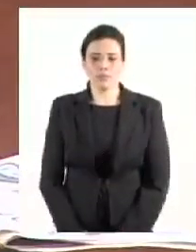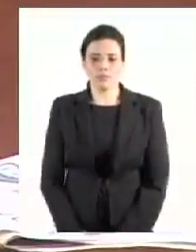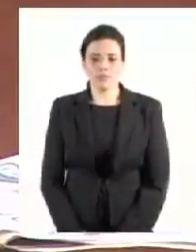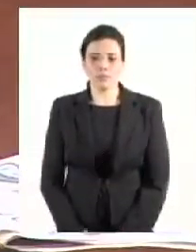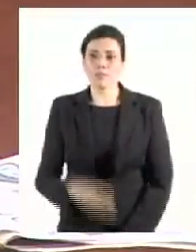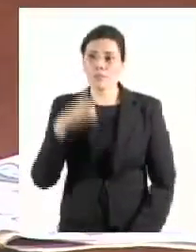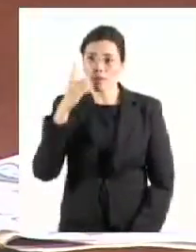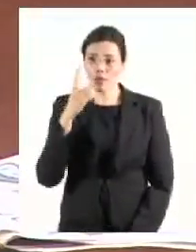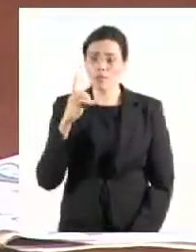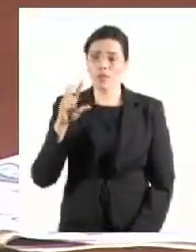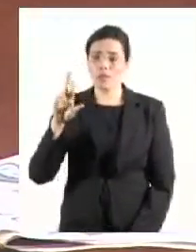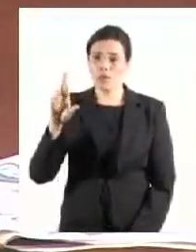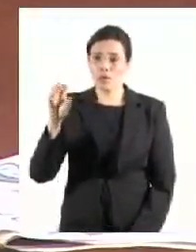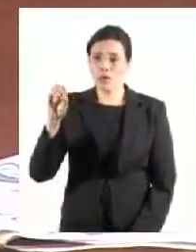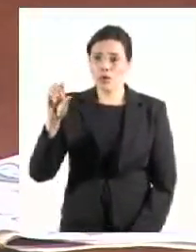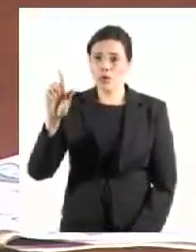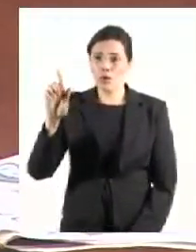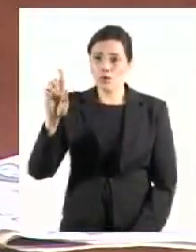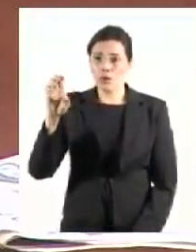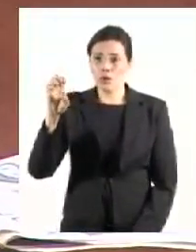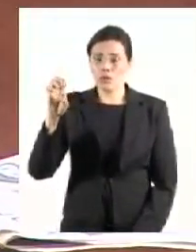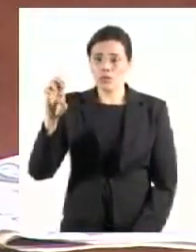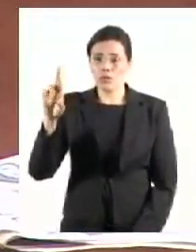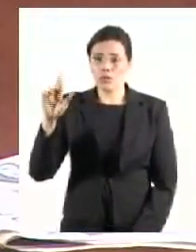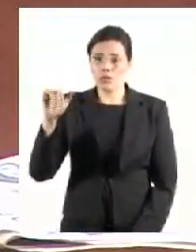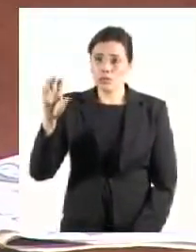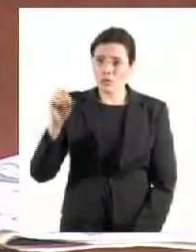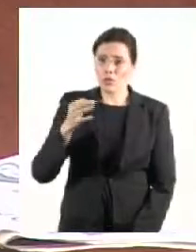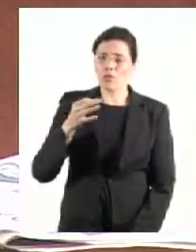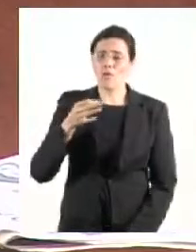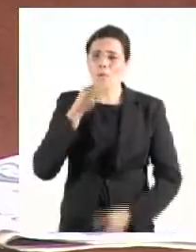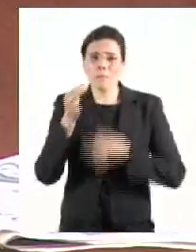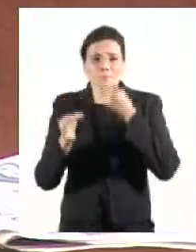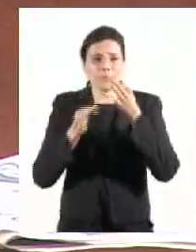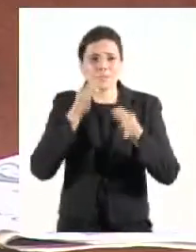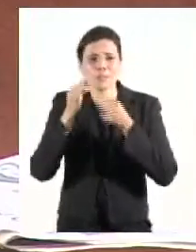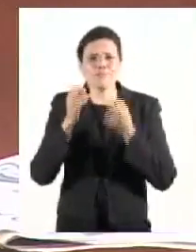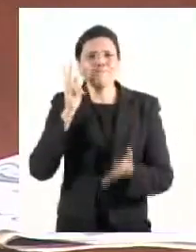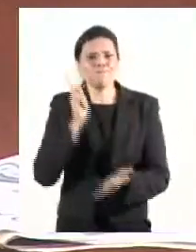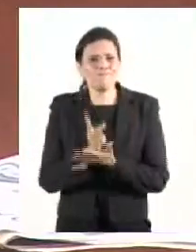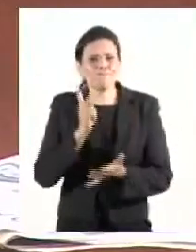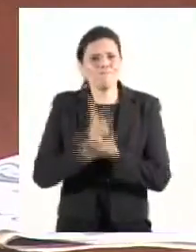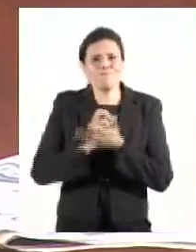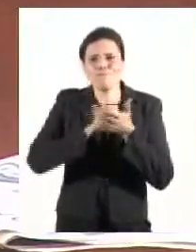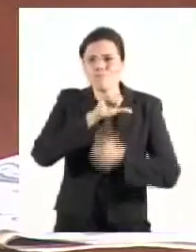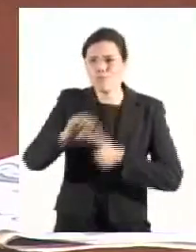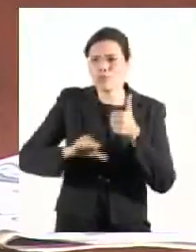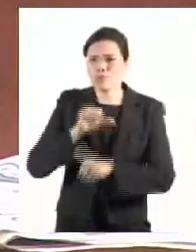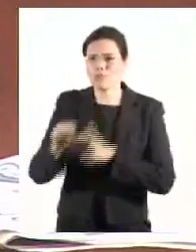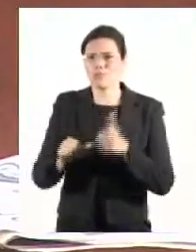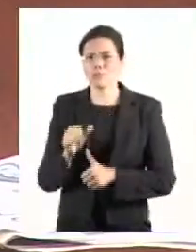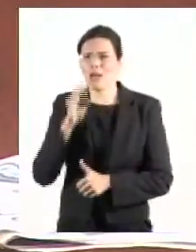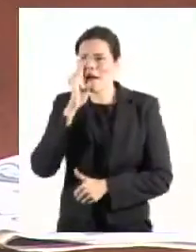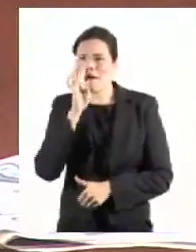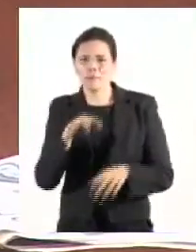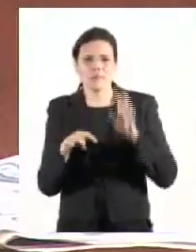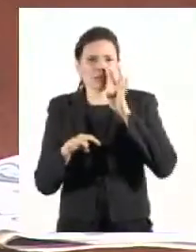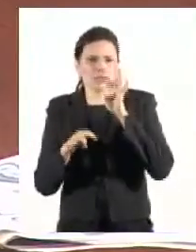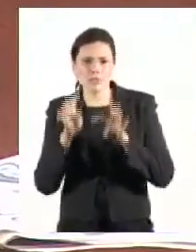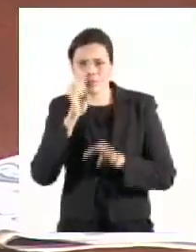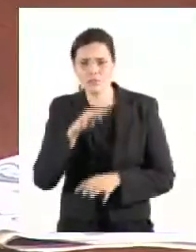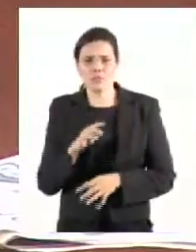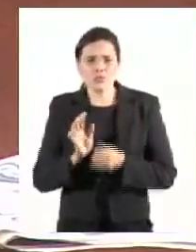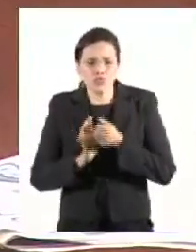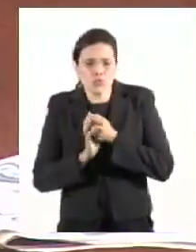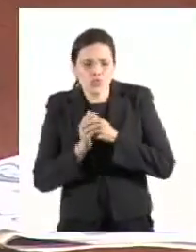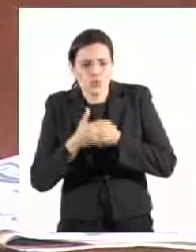nessa casa. Ele é a pessoa que mais ataca as pessoas por trás. E aí se zanga quando a gente